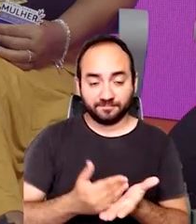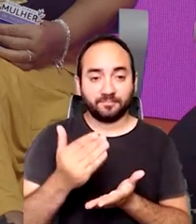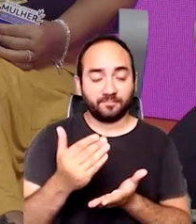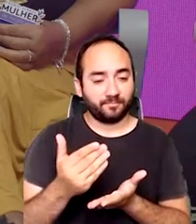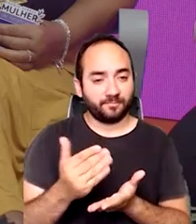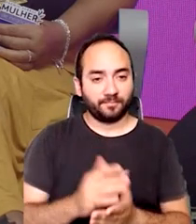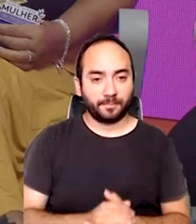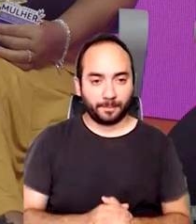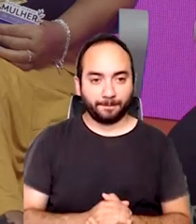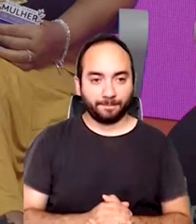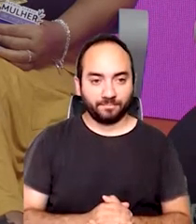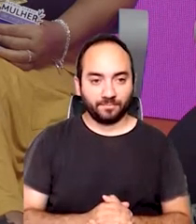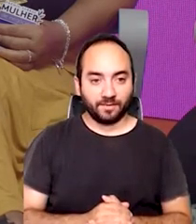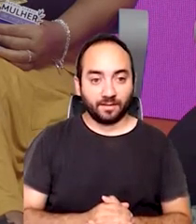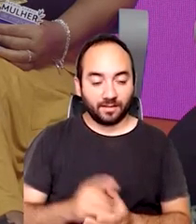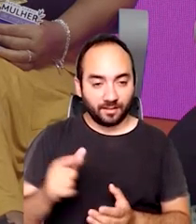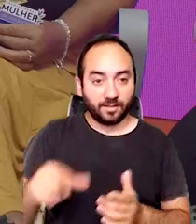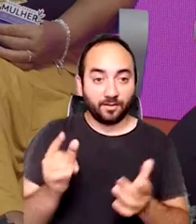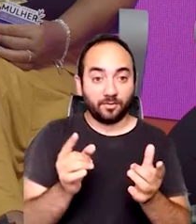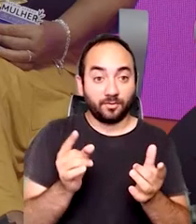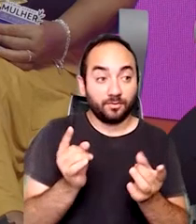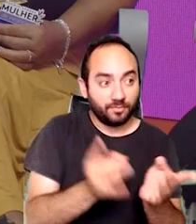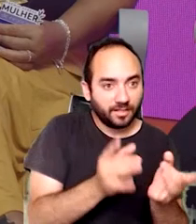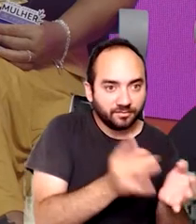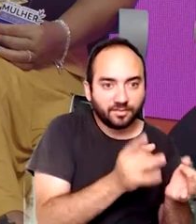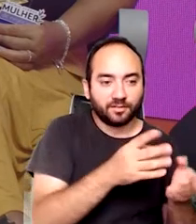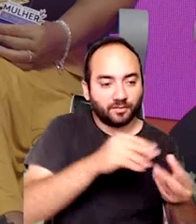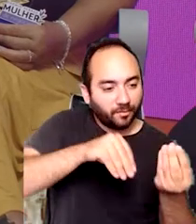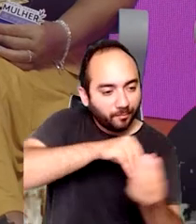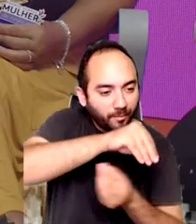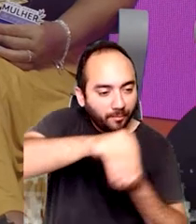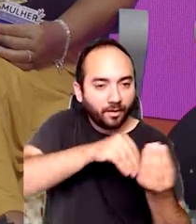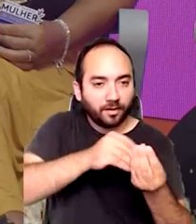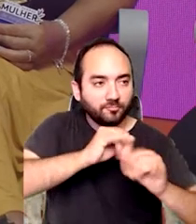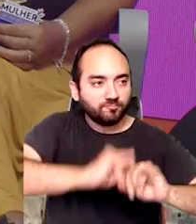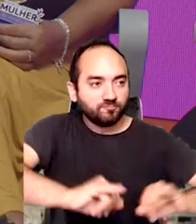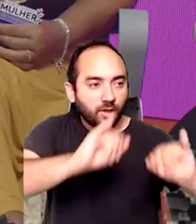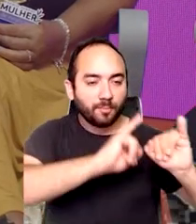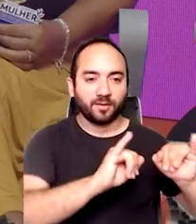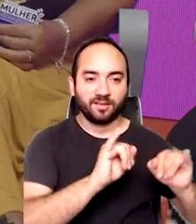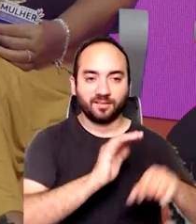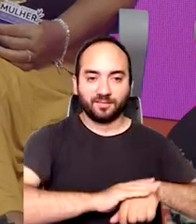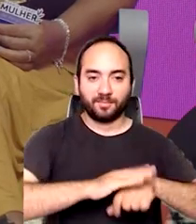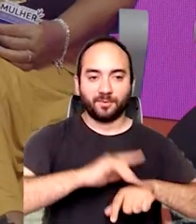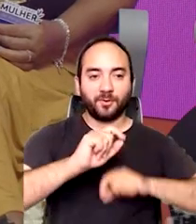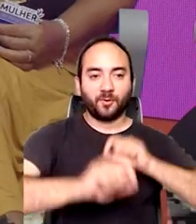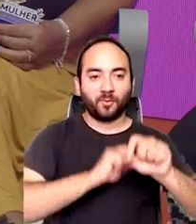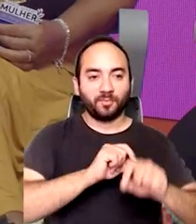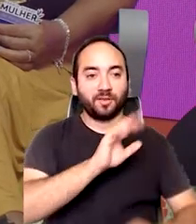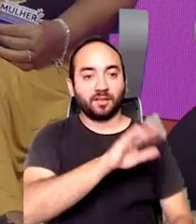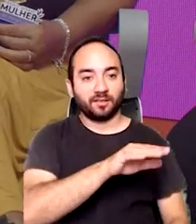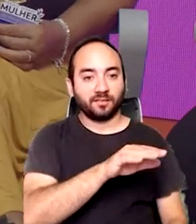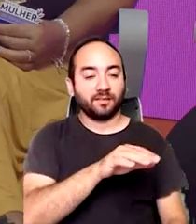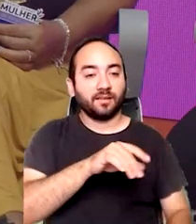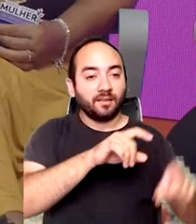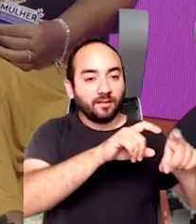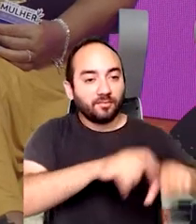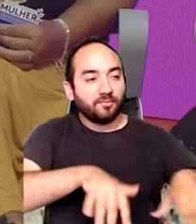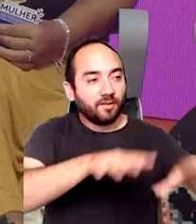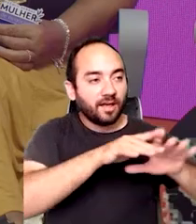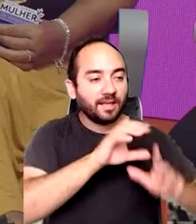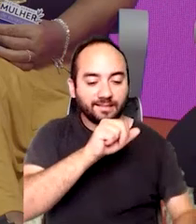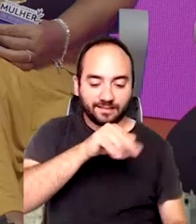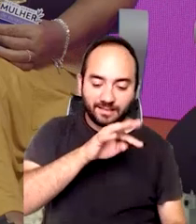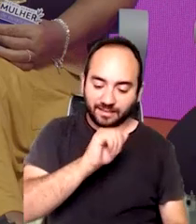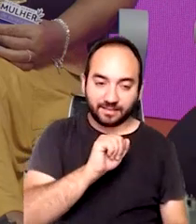quando eu continuei né eu destilava eu vendia eu fazia o marke meu marketting era Fazenda